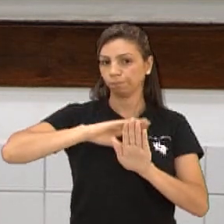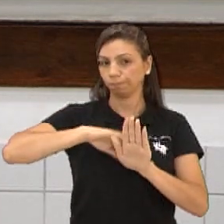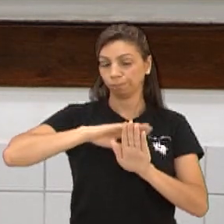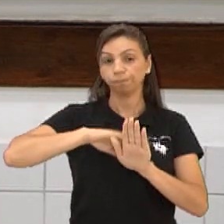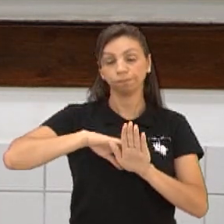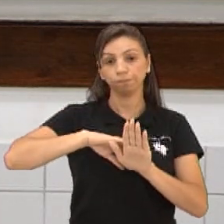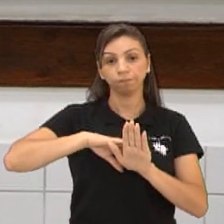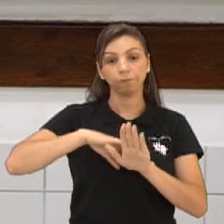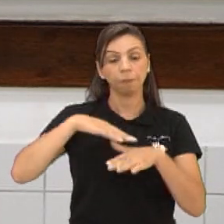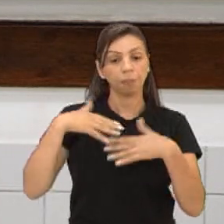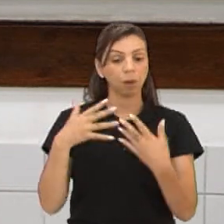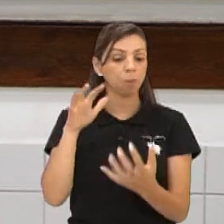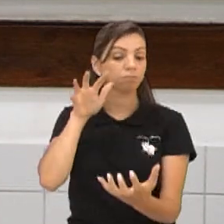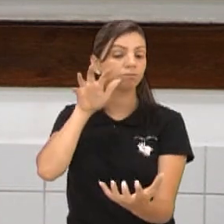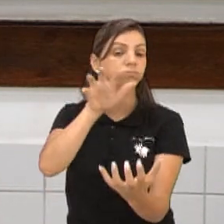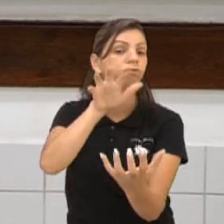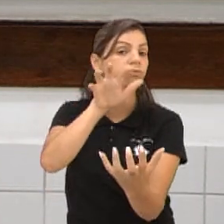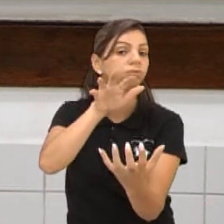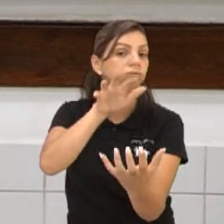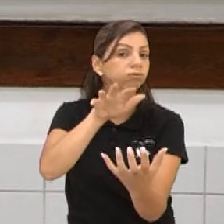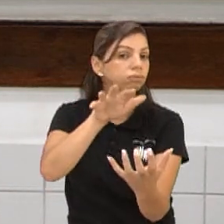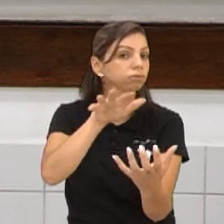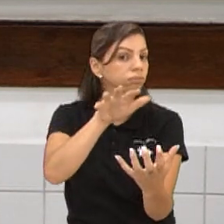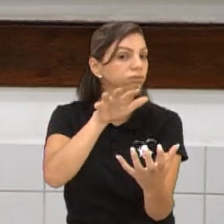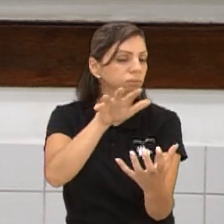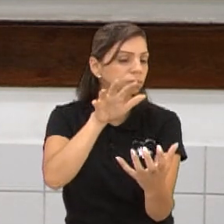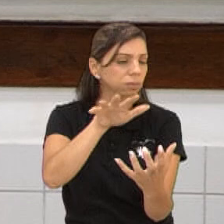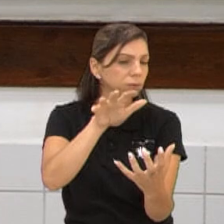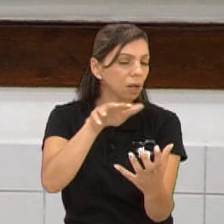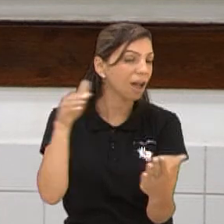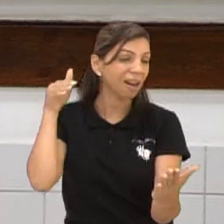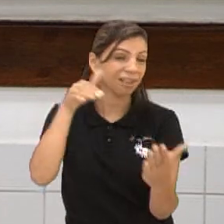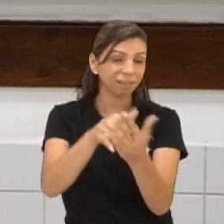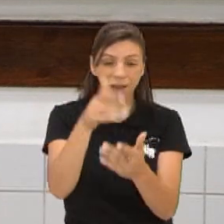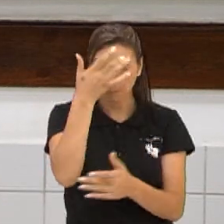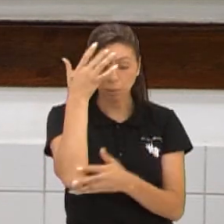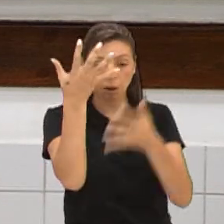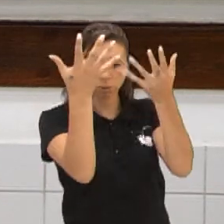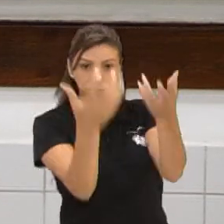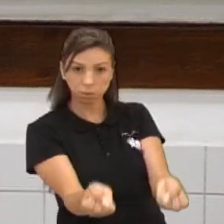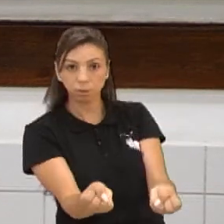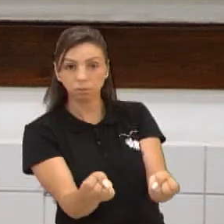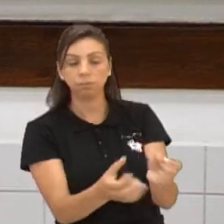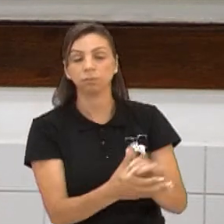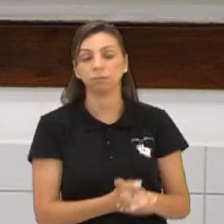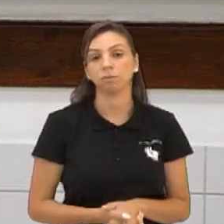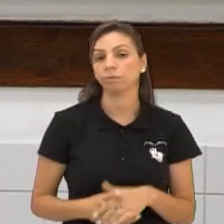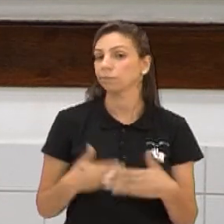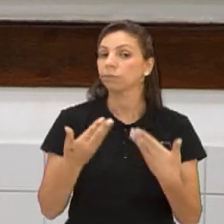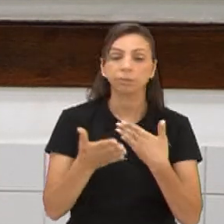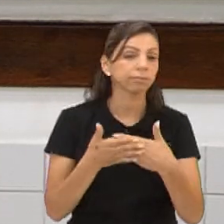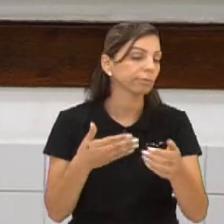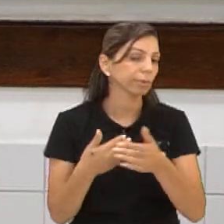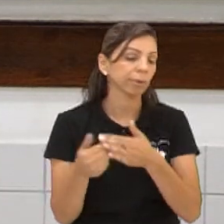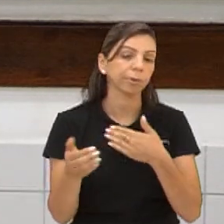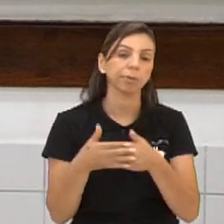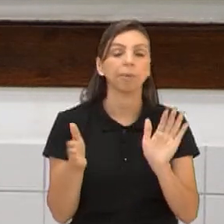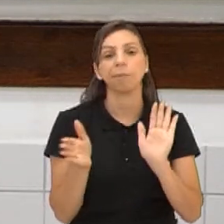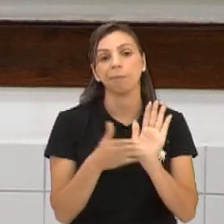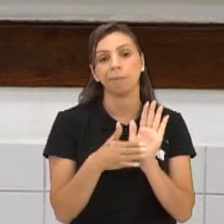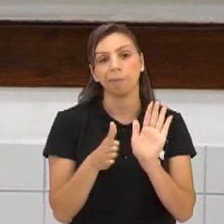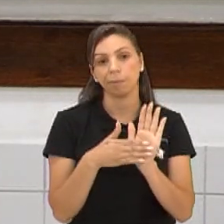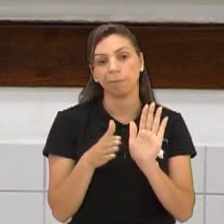intencional é feito para convencer para persuadir se seja né qual foram o